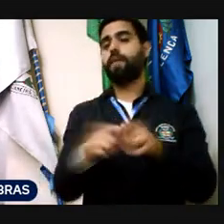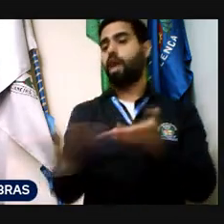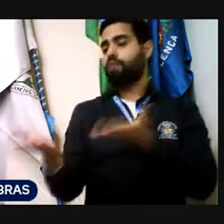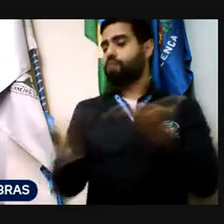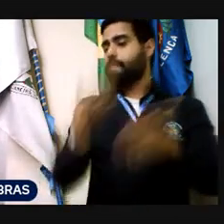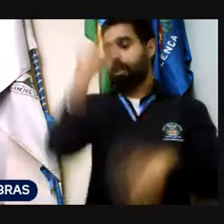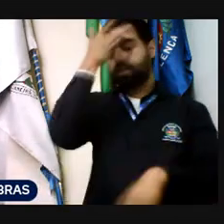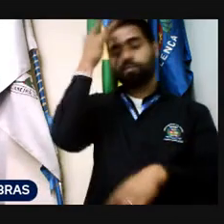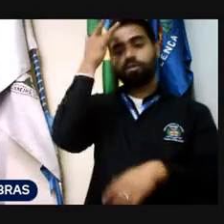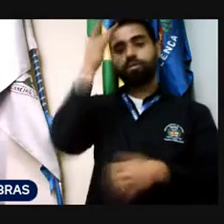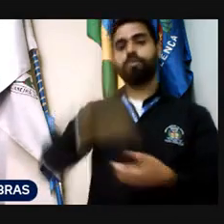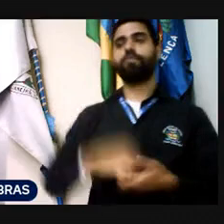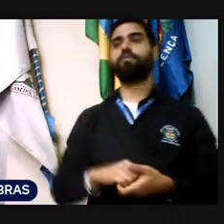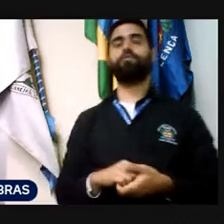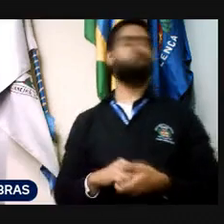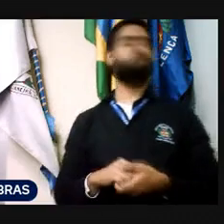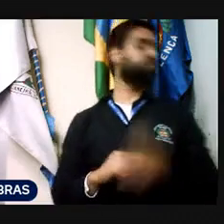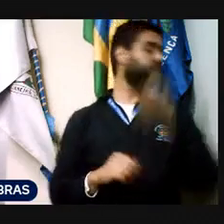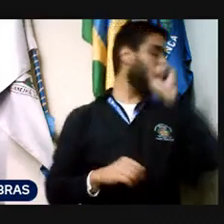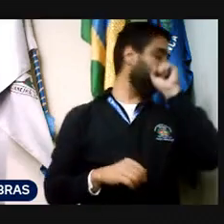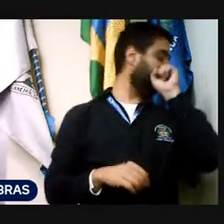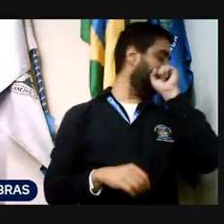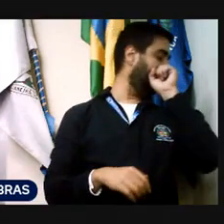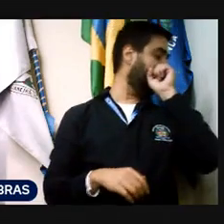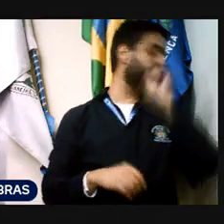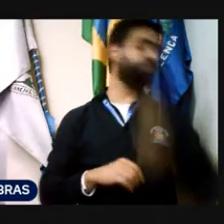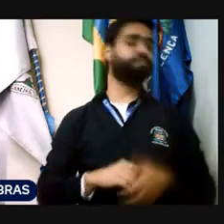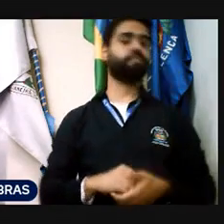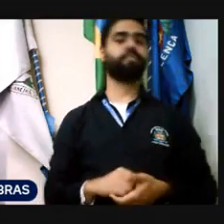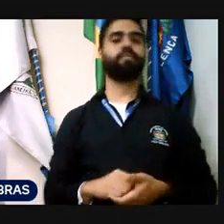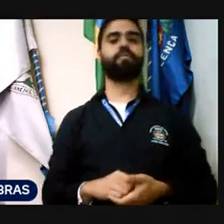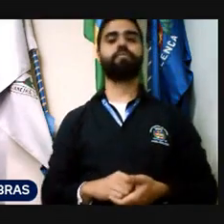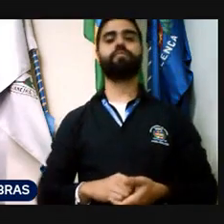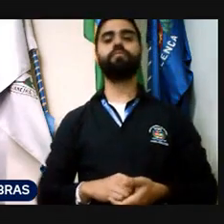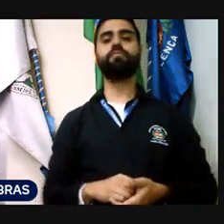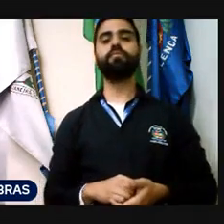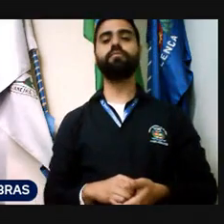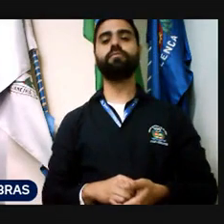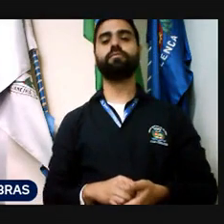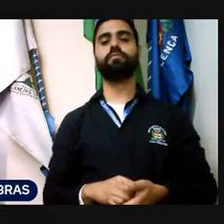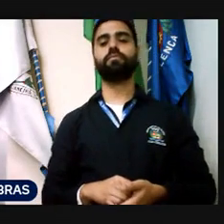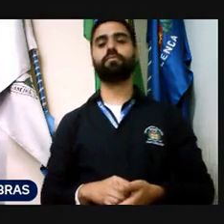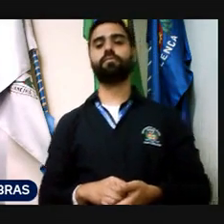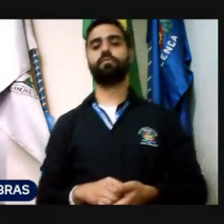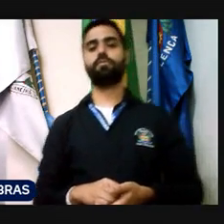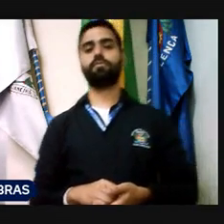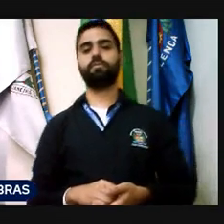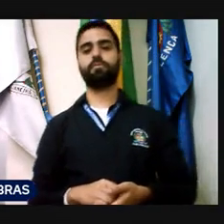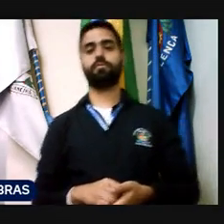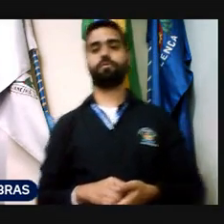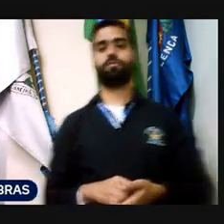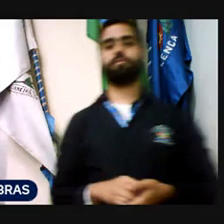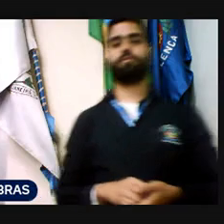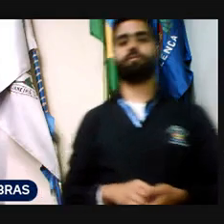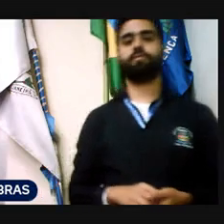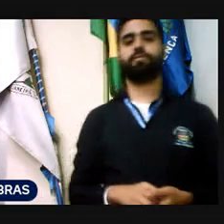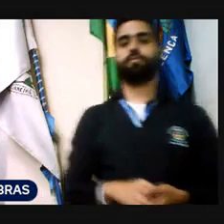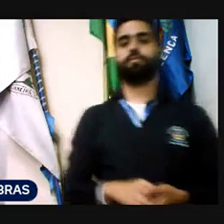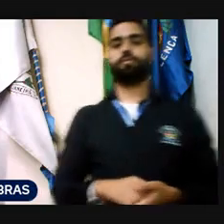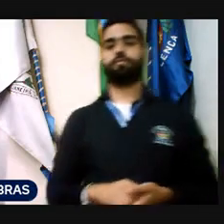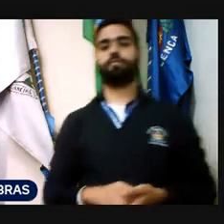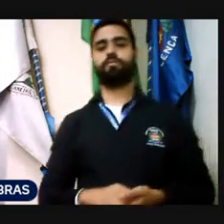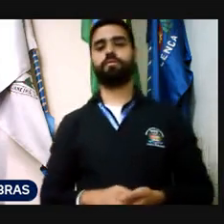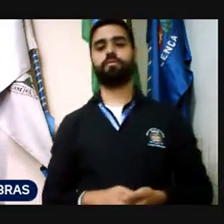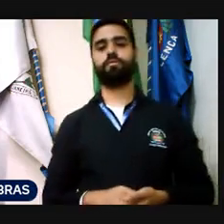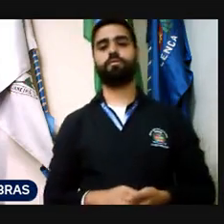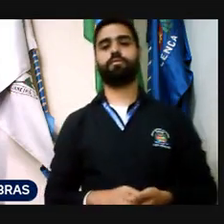aos munícipes. Na certeza de que o nosso pedido merecerá o seu pronto atendimento, desde já agradecemos. Sala das sessões, 3 de agosto